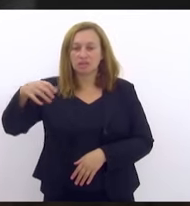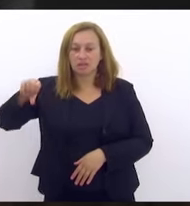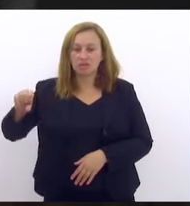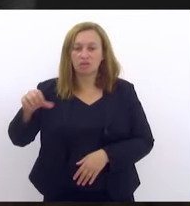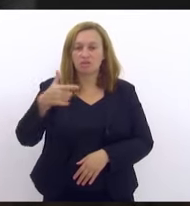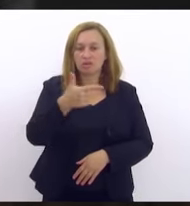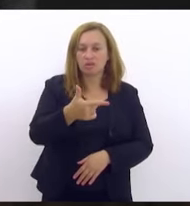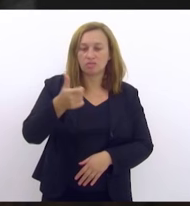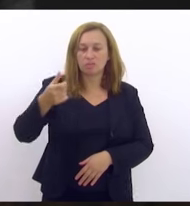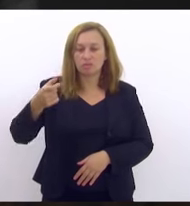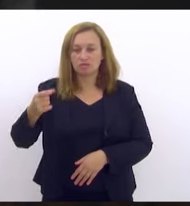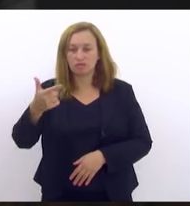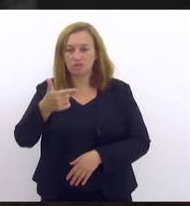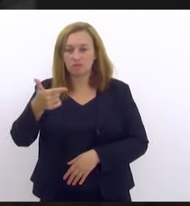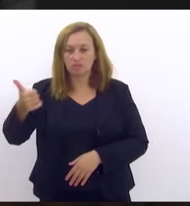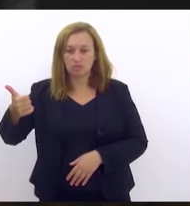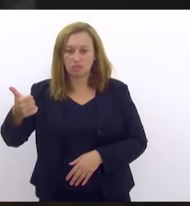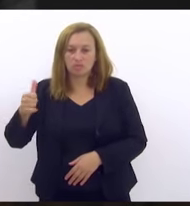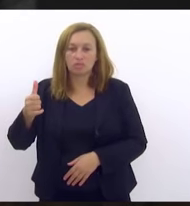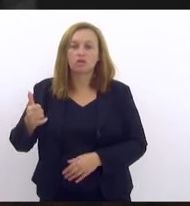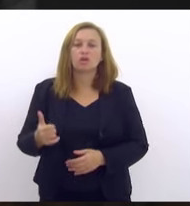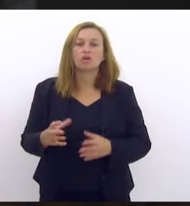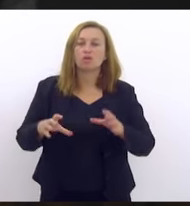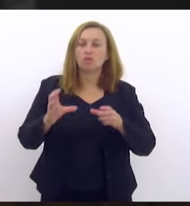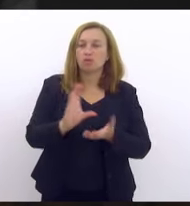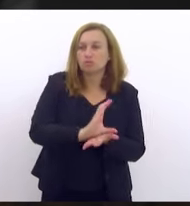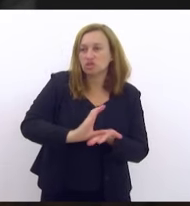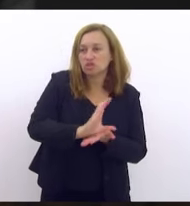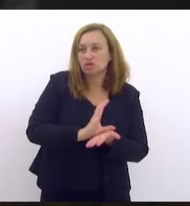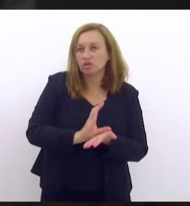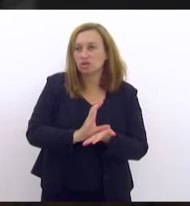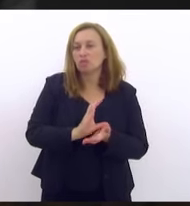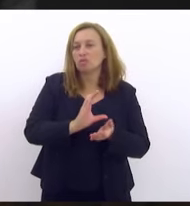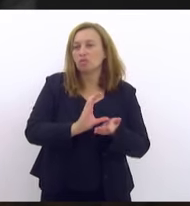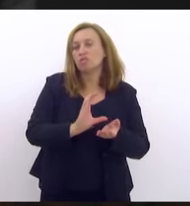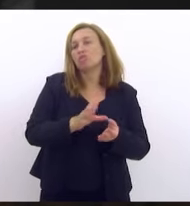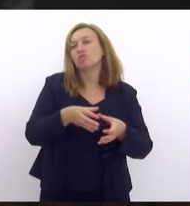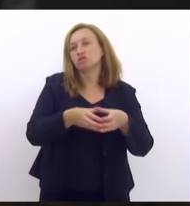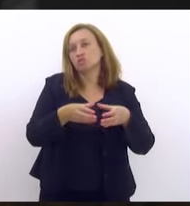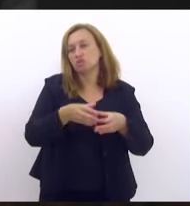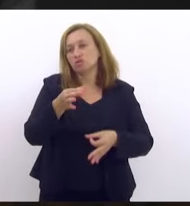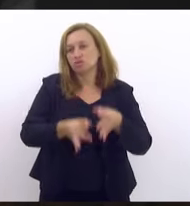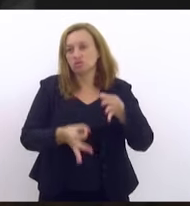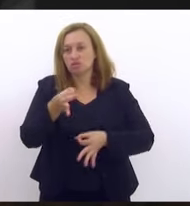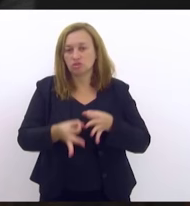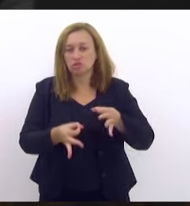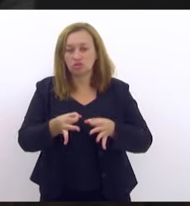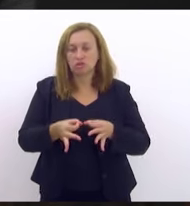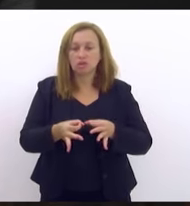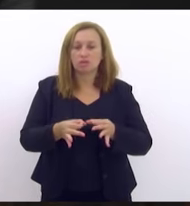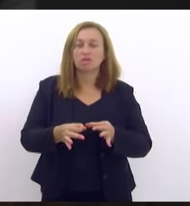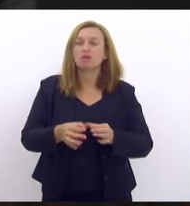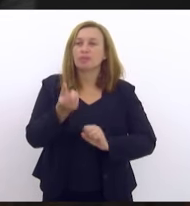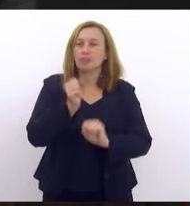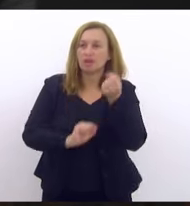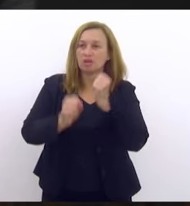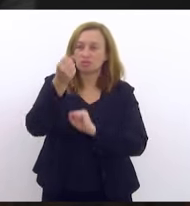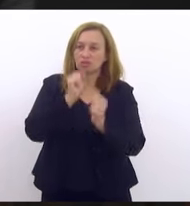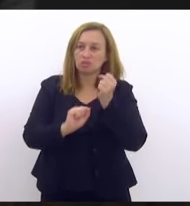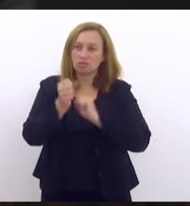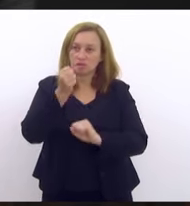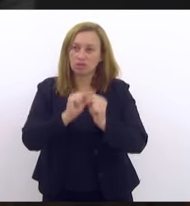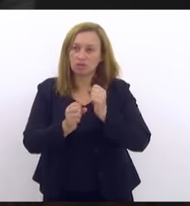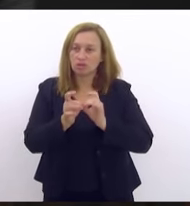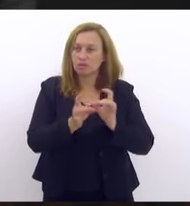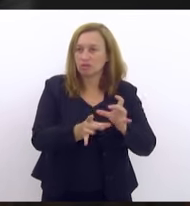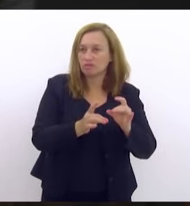2021. Pareceres das comissões Constituição e Justiça pela Legalidade, de Economia, Indústria e Comércio favorável,